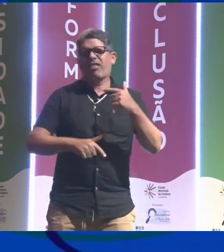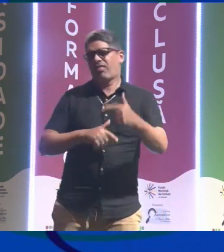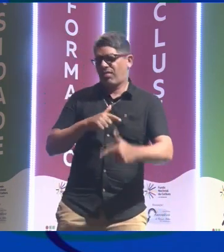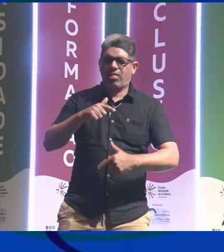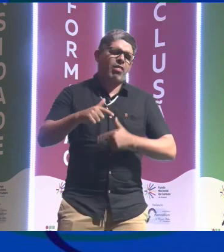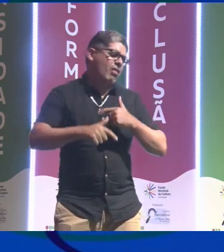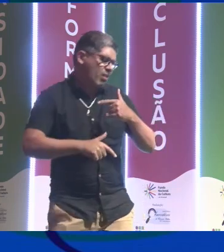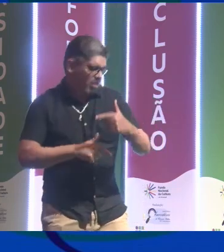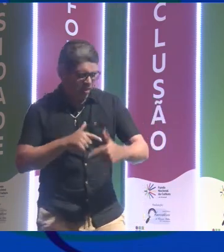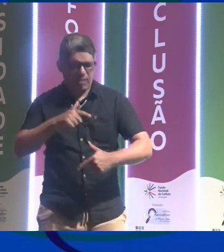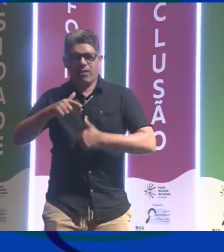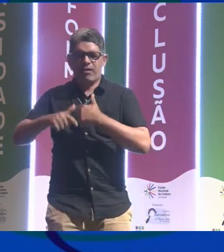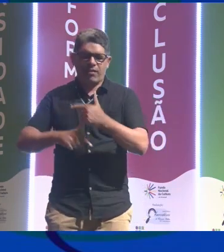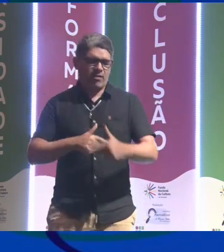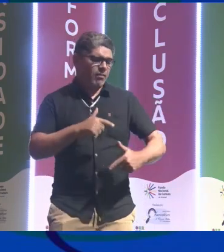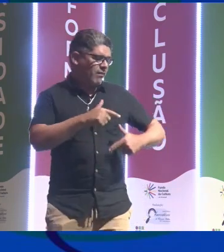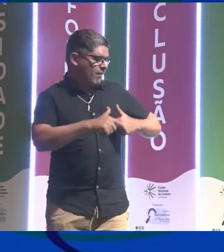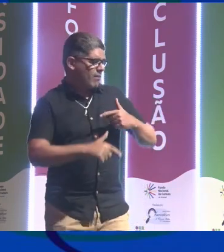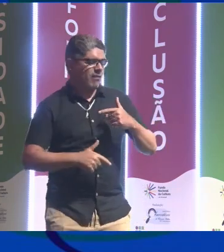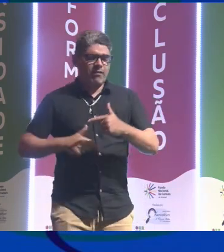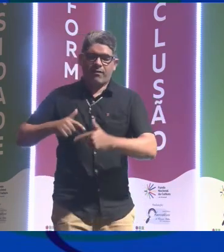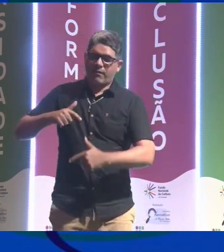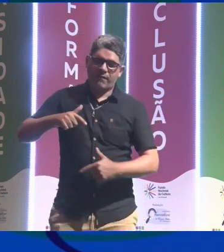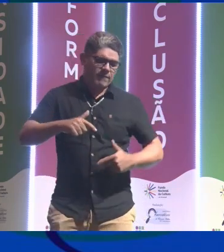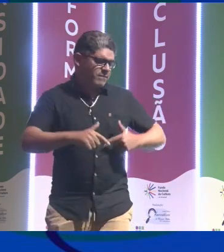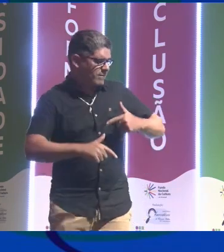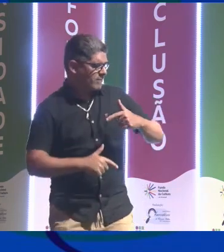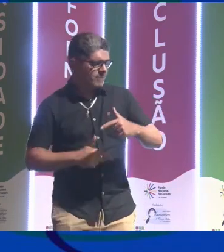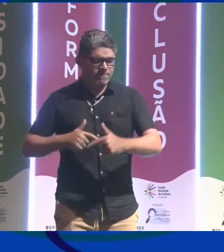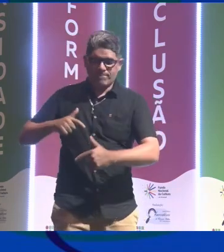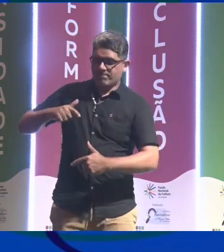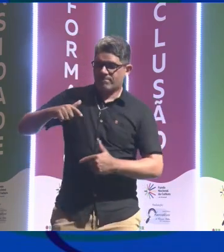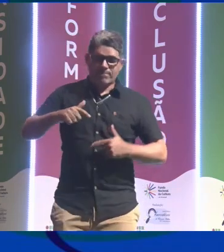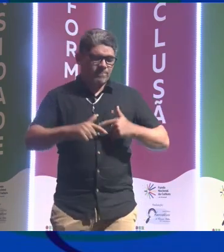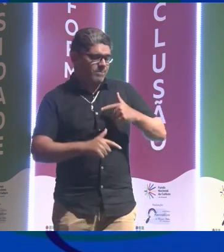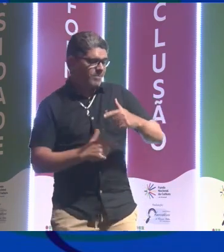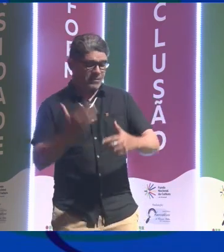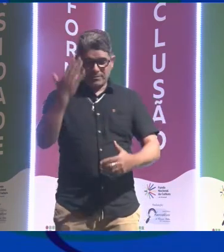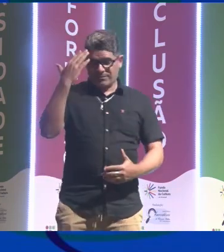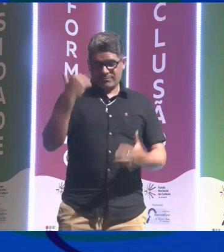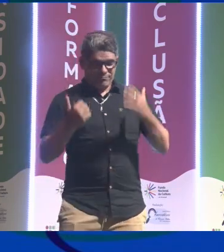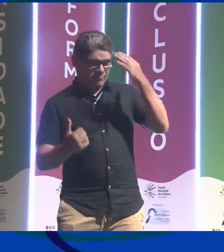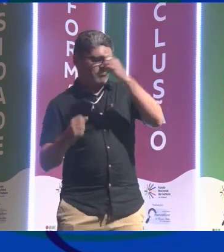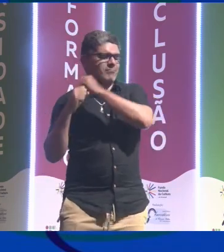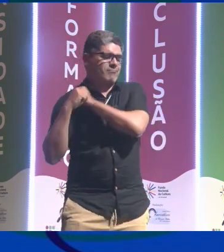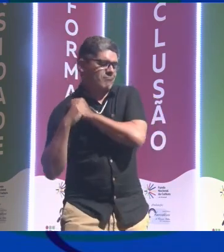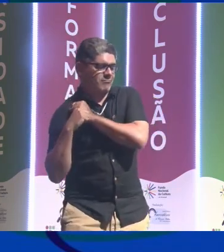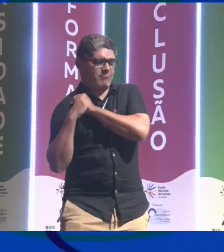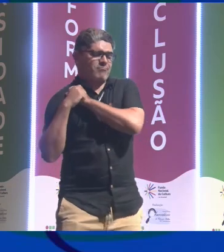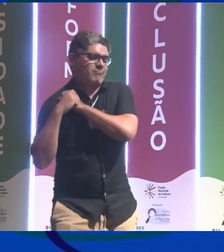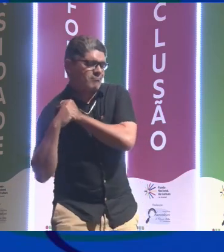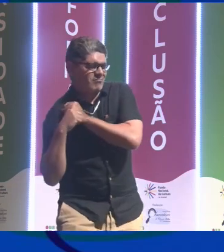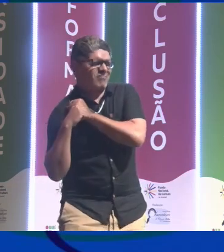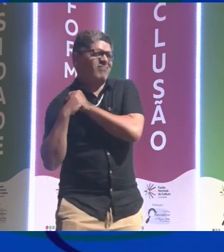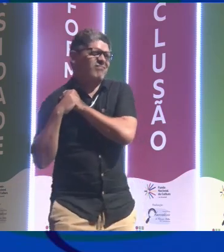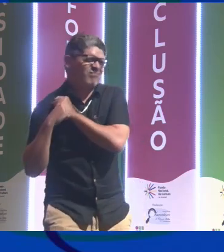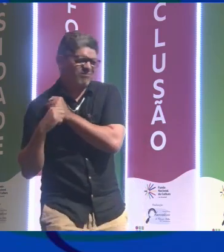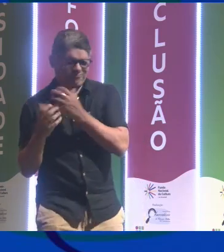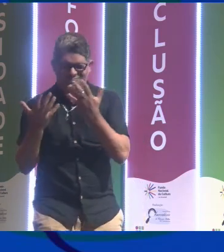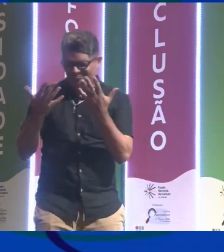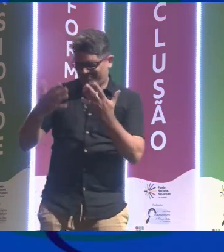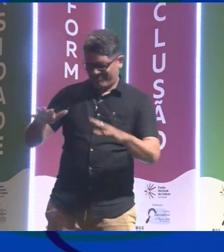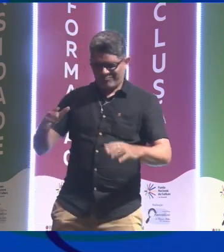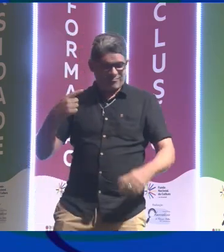Que trabalho é esse que mandaram me chamar? Se for pra carregar pedra,